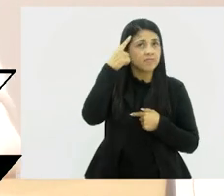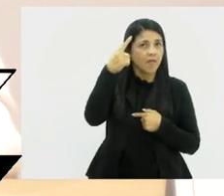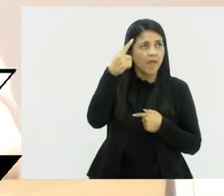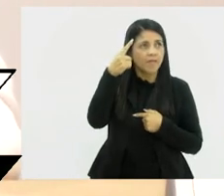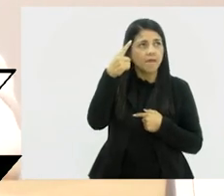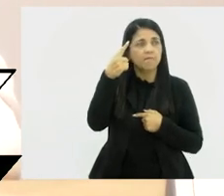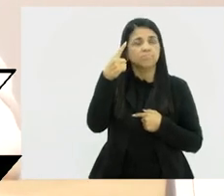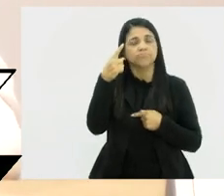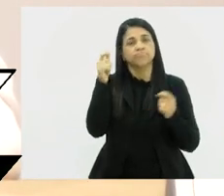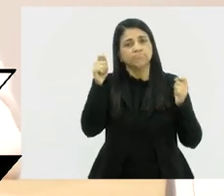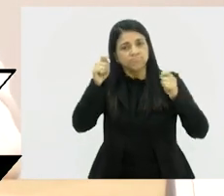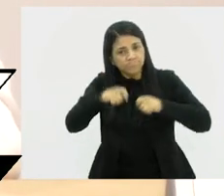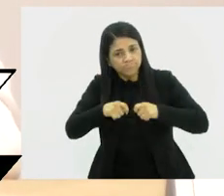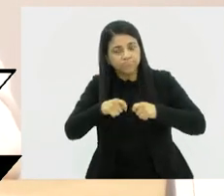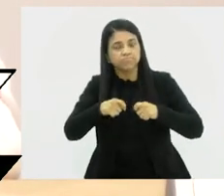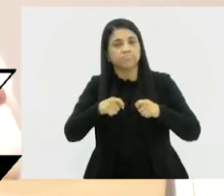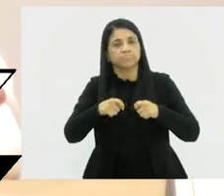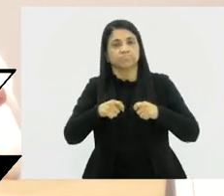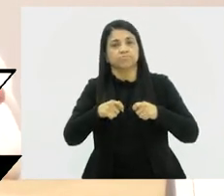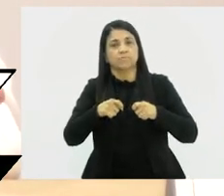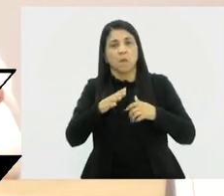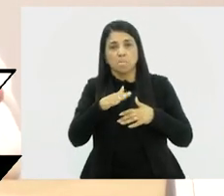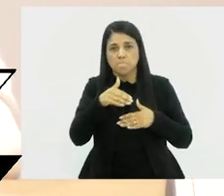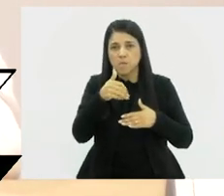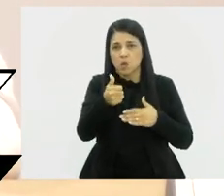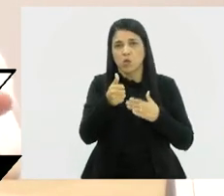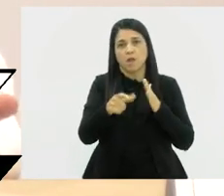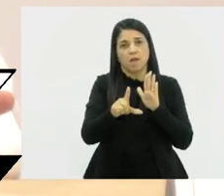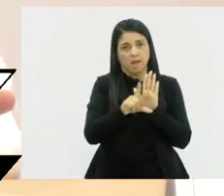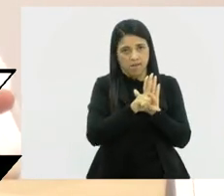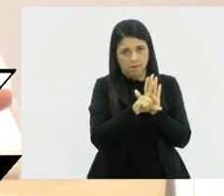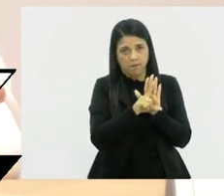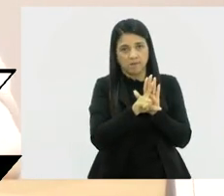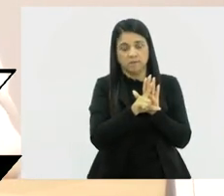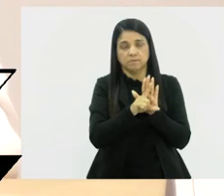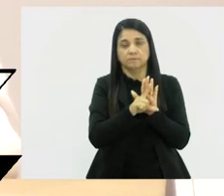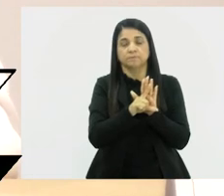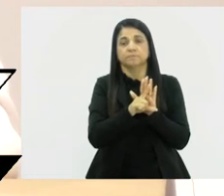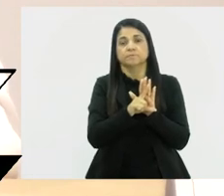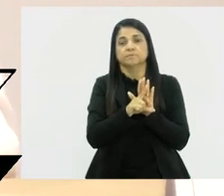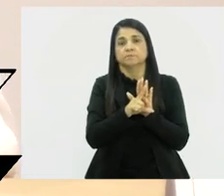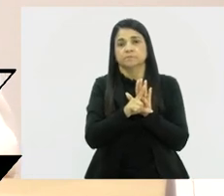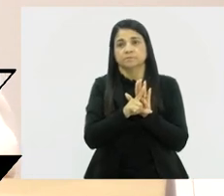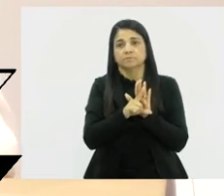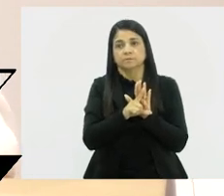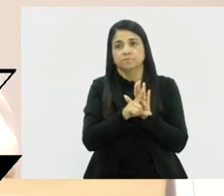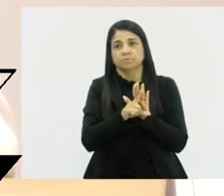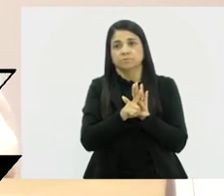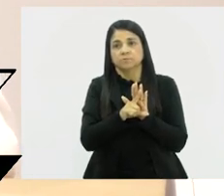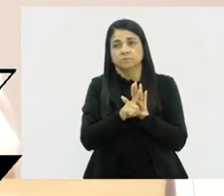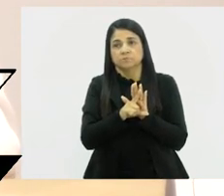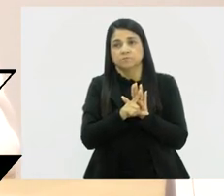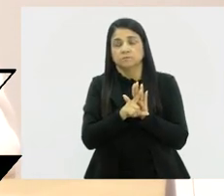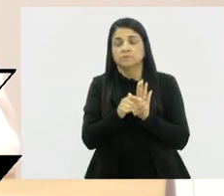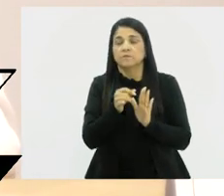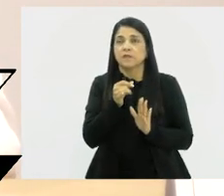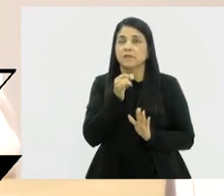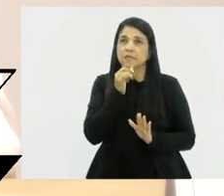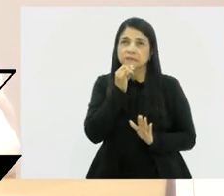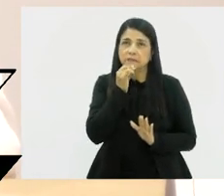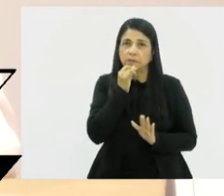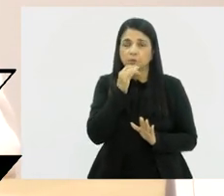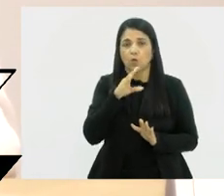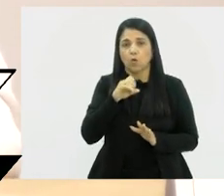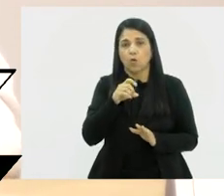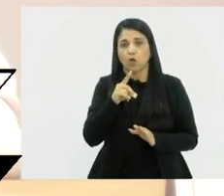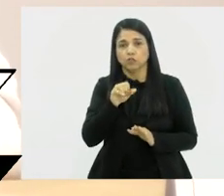pode e deve permanentemente melhorar a legislação, aliás, isso que a gente faz, né, tanto, por exemplo, o Código